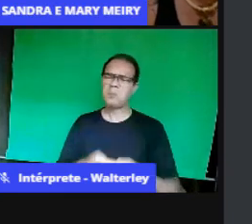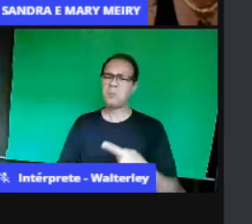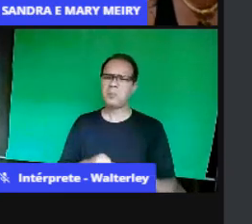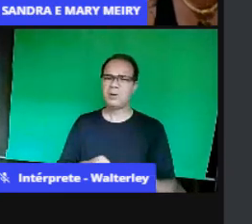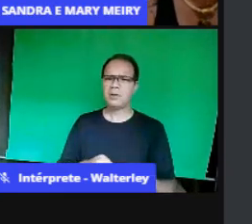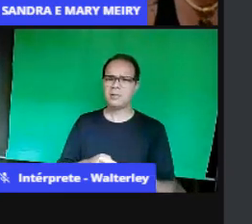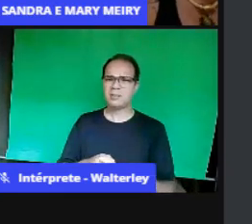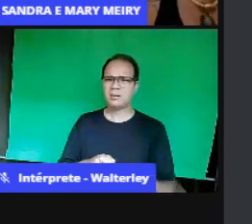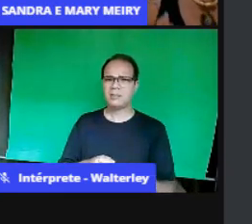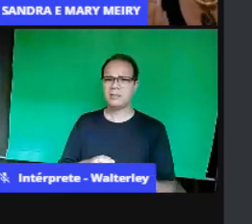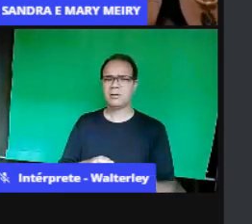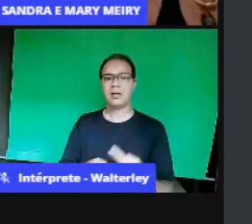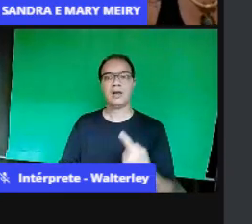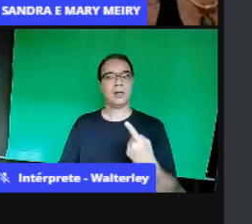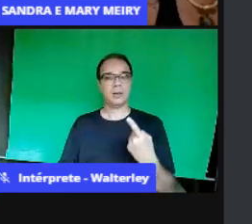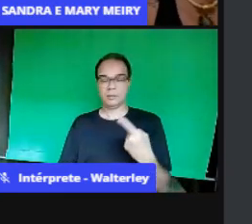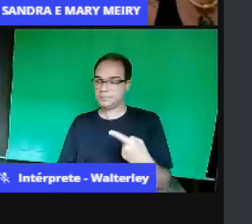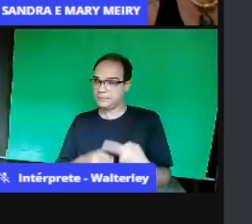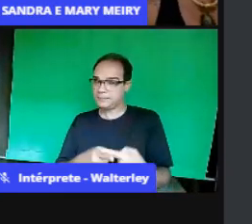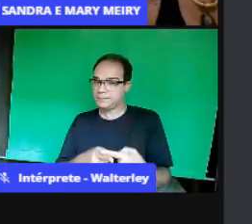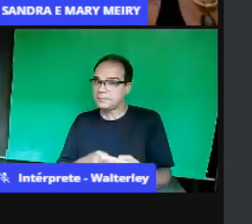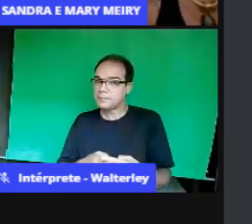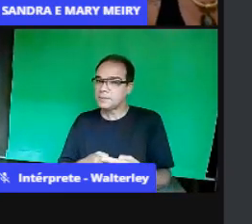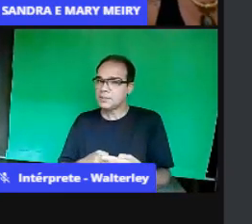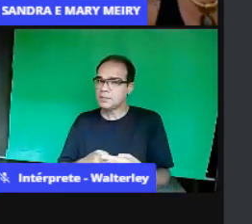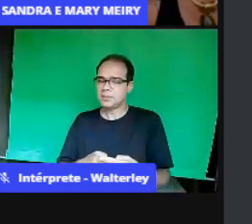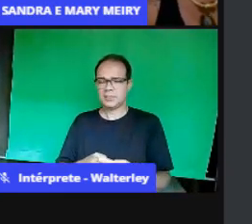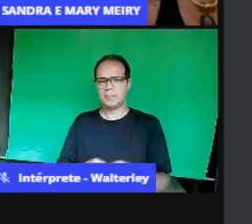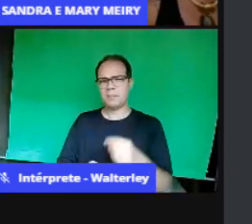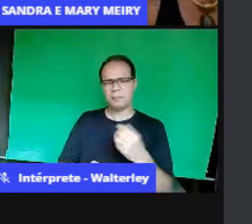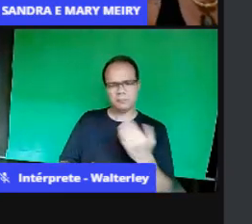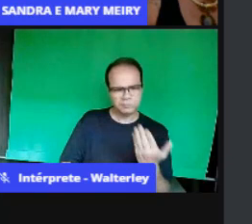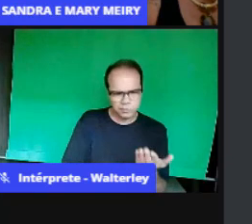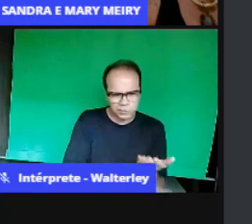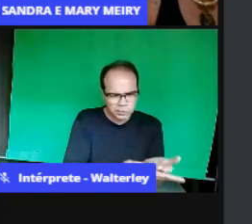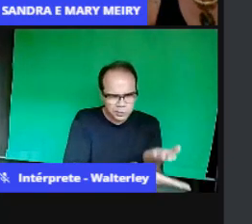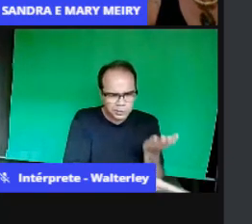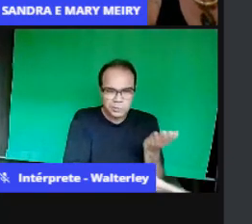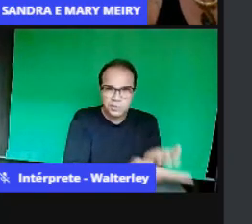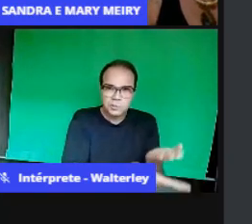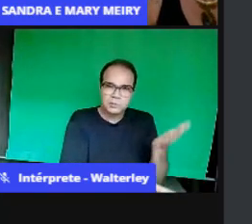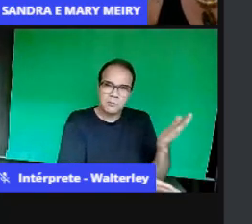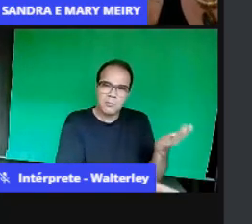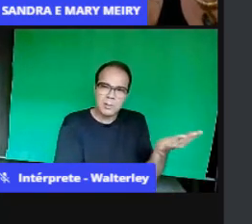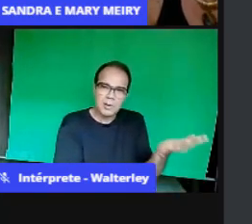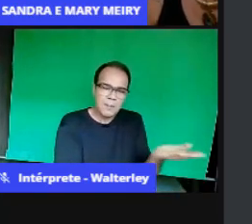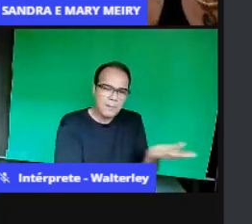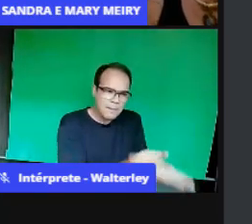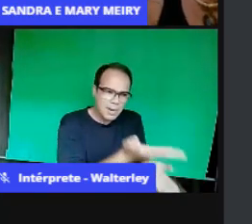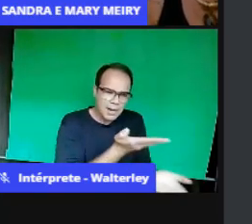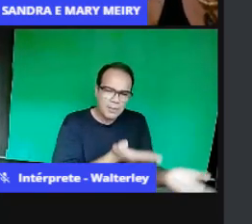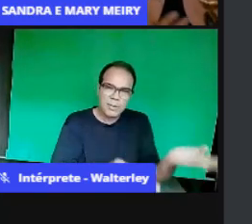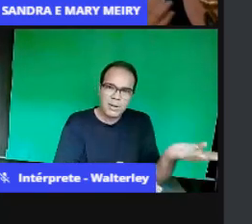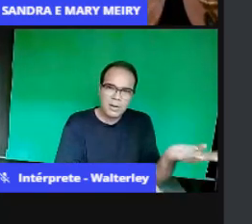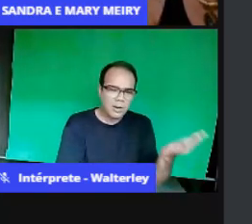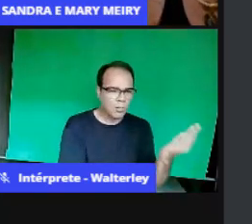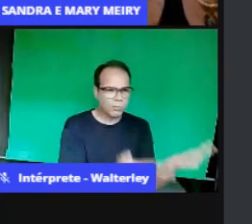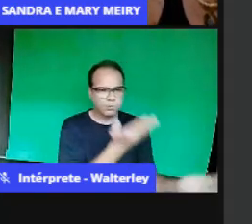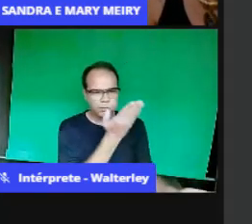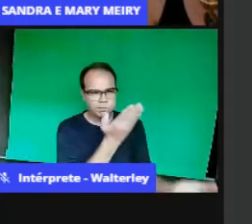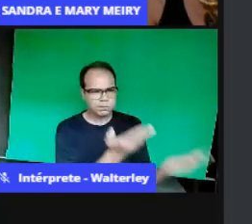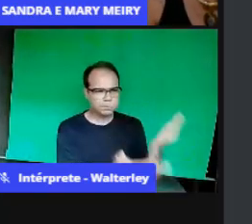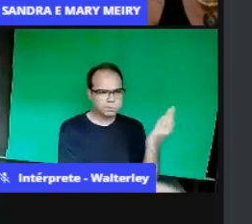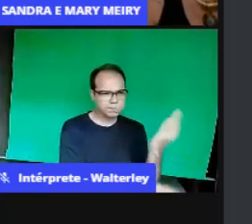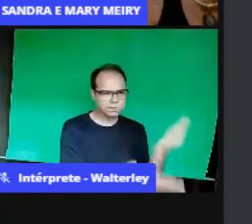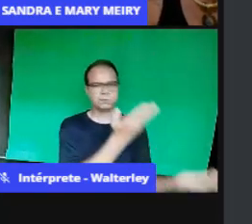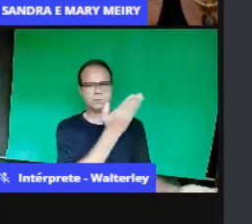da psicomotricidade que você desenvolve a habilidade da escrita e a habilidade da